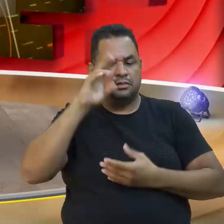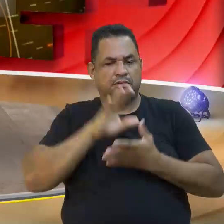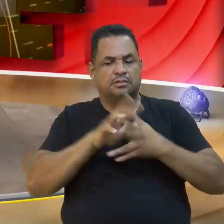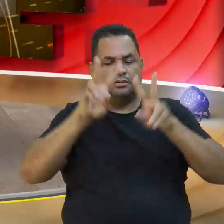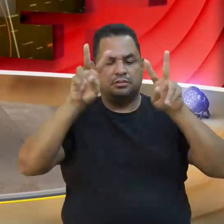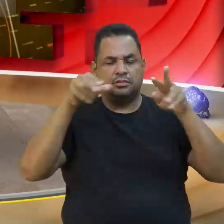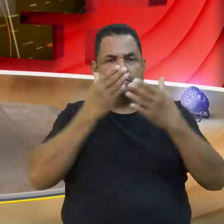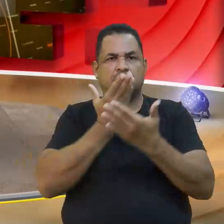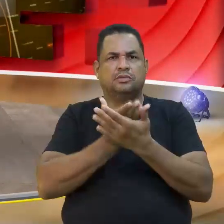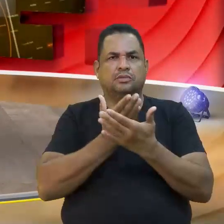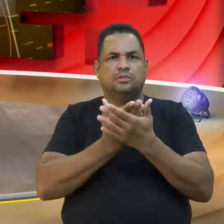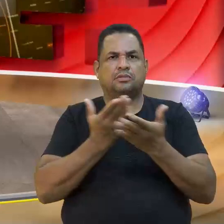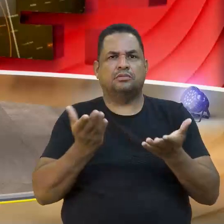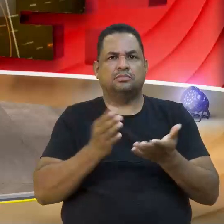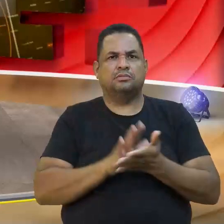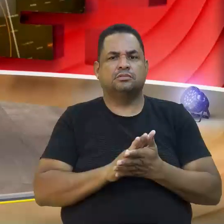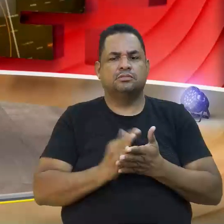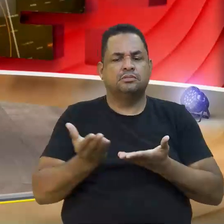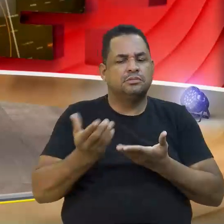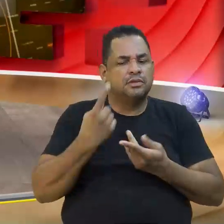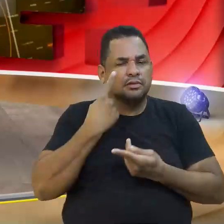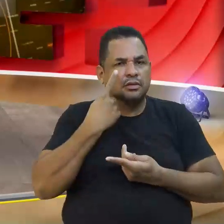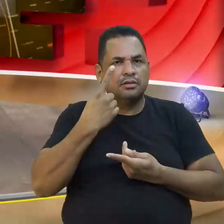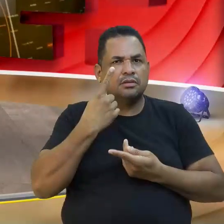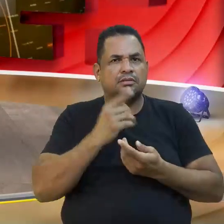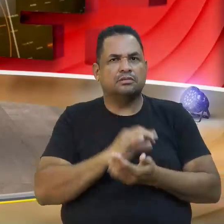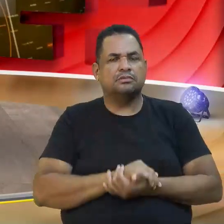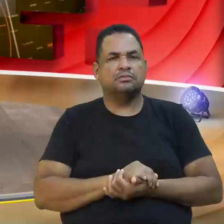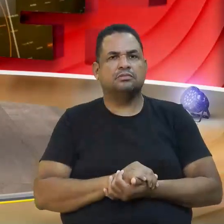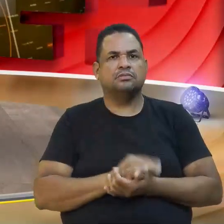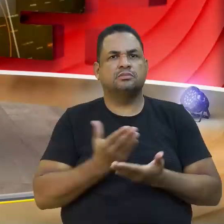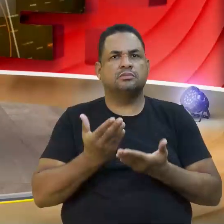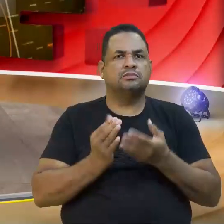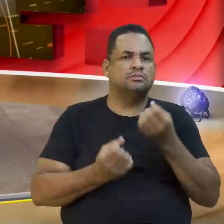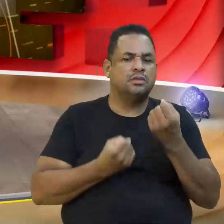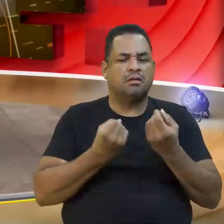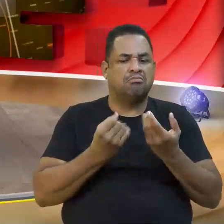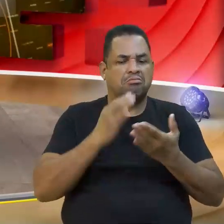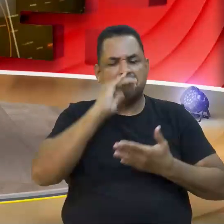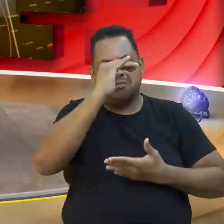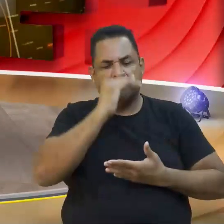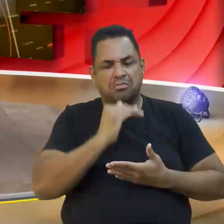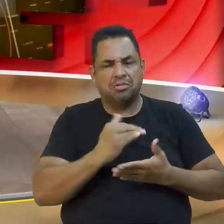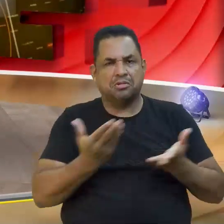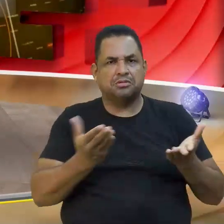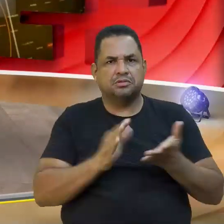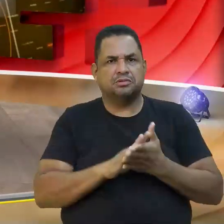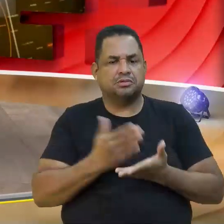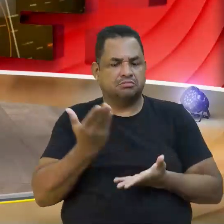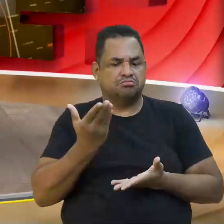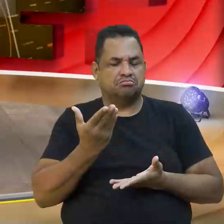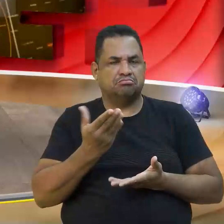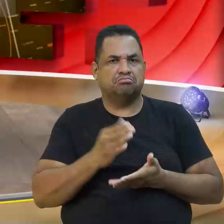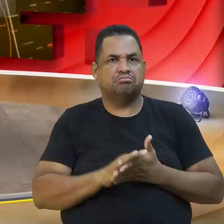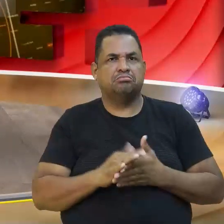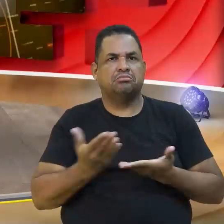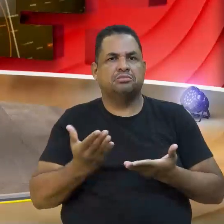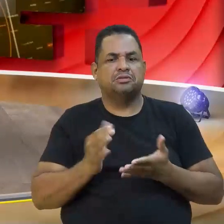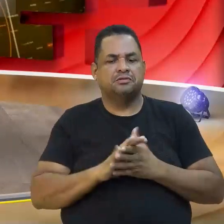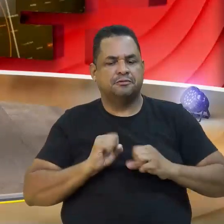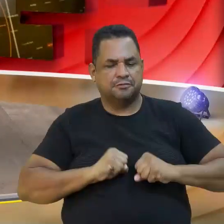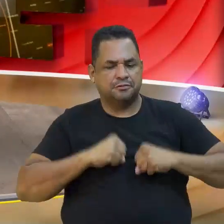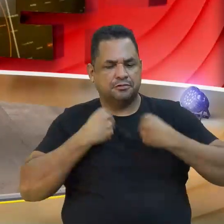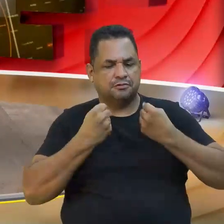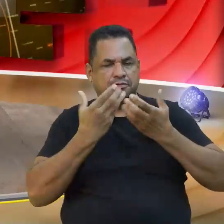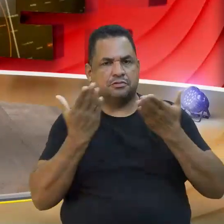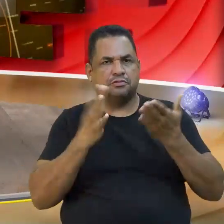estudados, você vai se colocar aí, né, em alguma posição que você acha que você deve. Quanto mais você se esforçar, mais